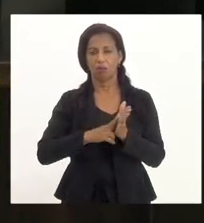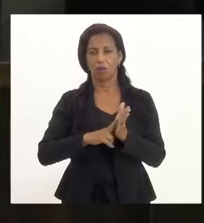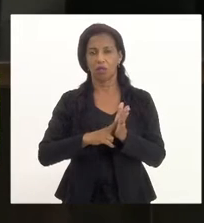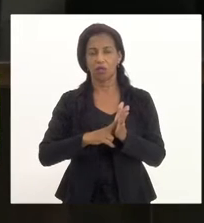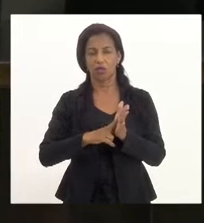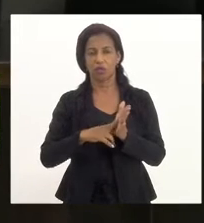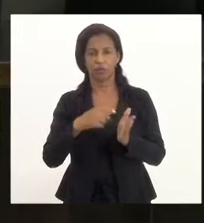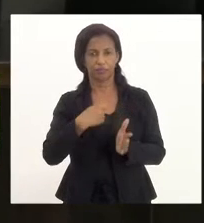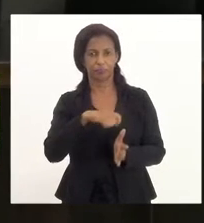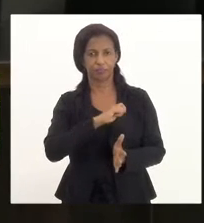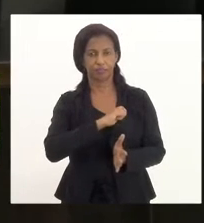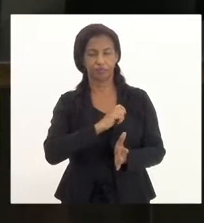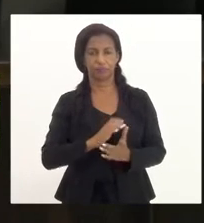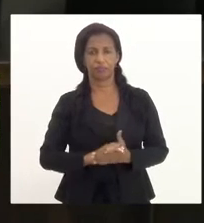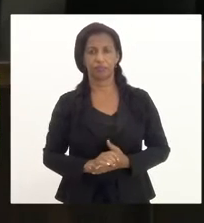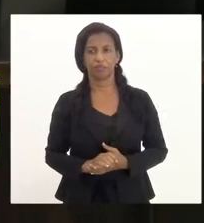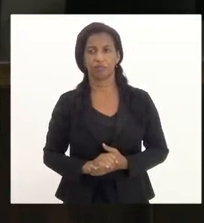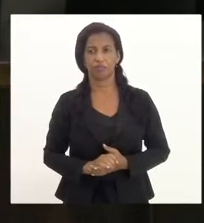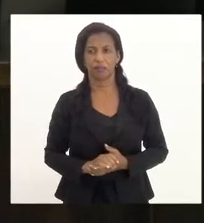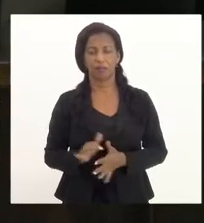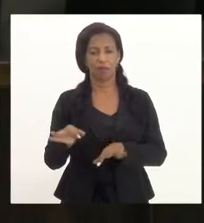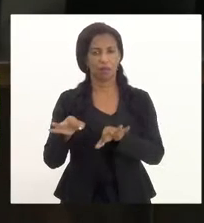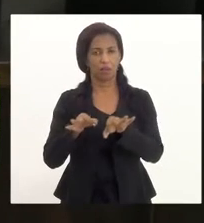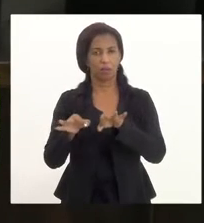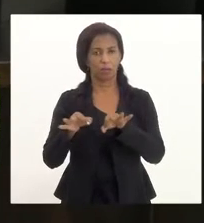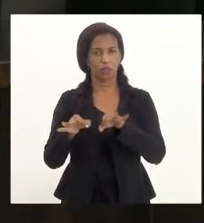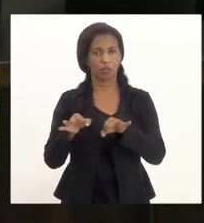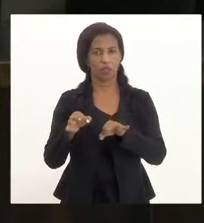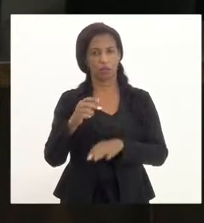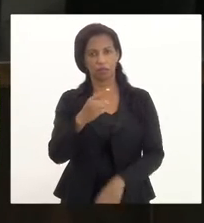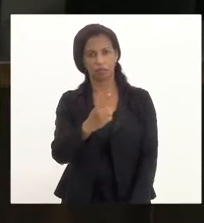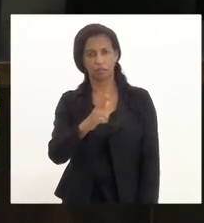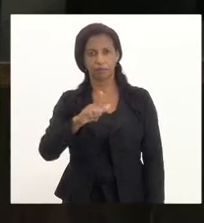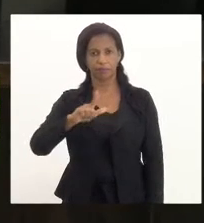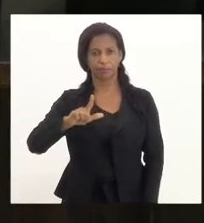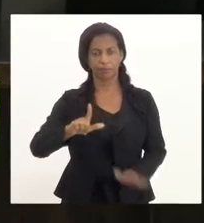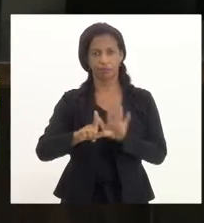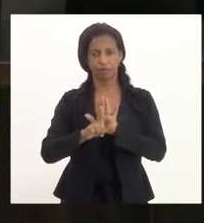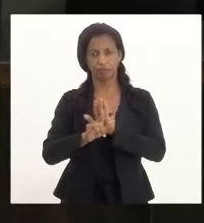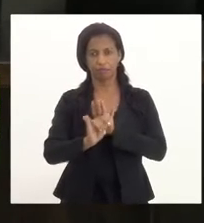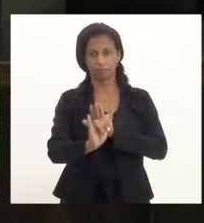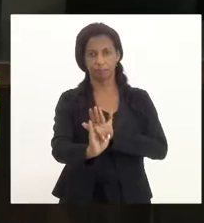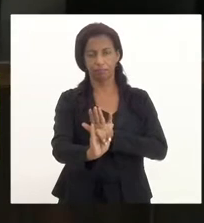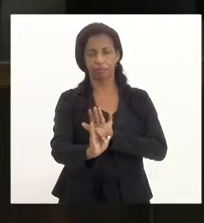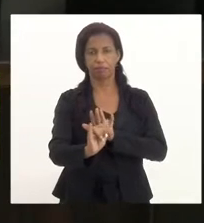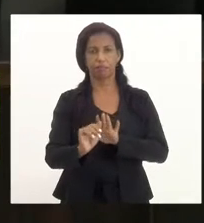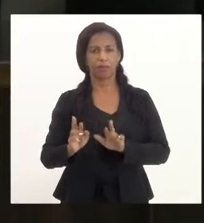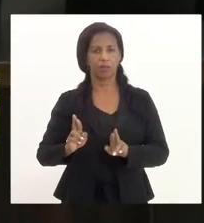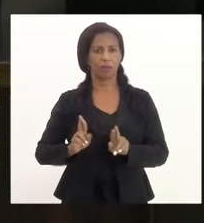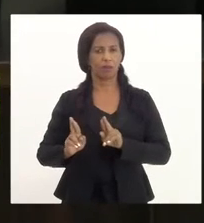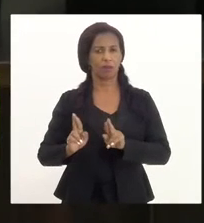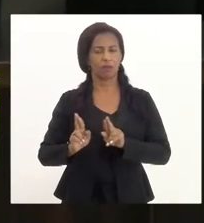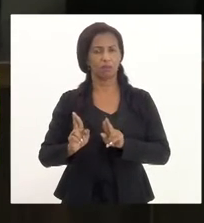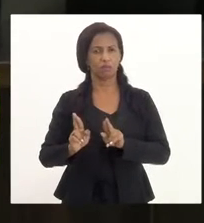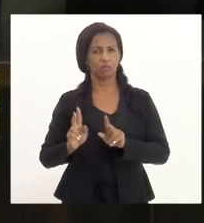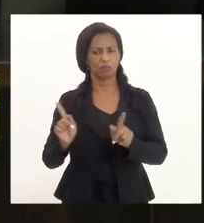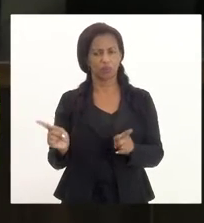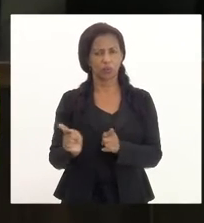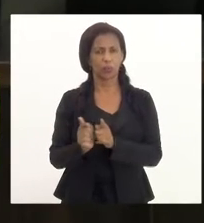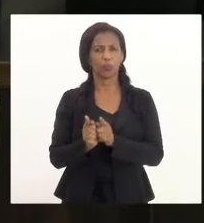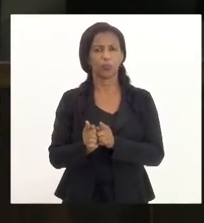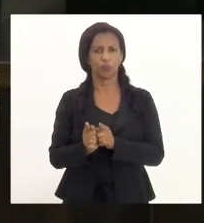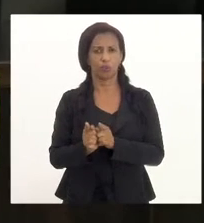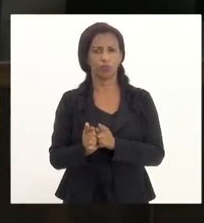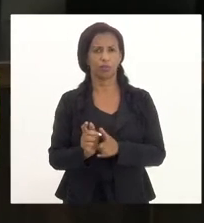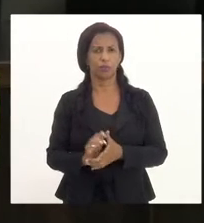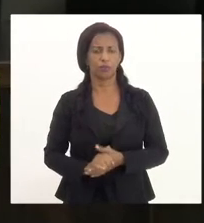recuperação fiscal é um projeto de lei relativamente curto